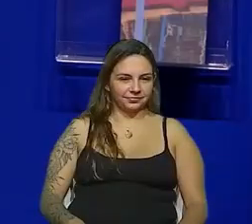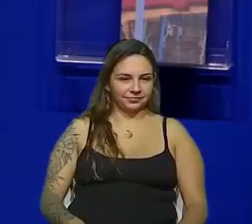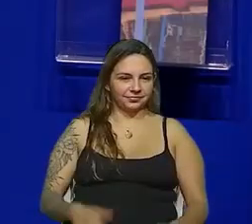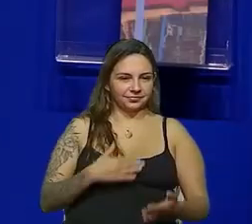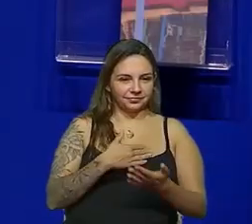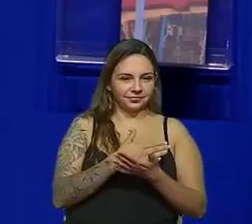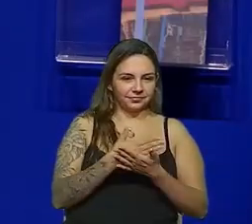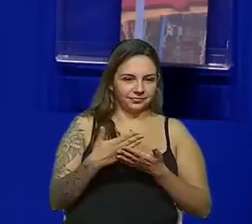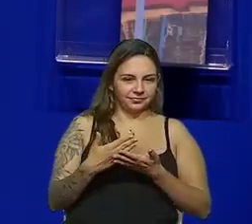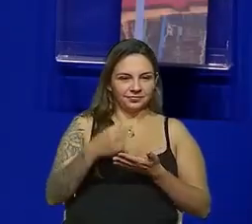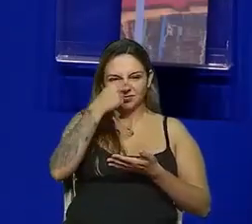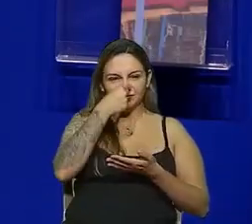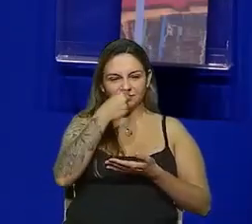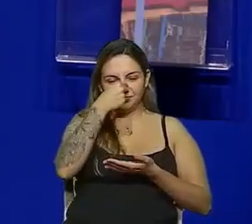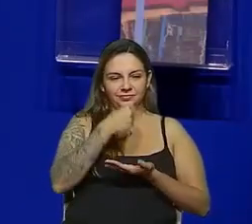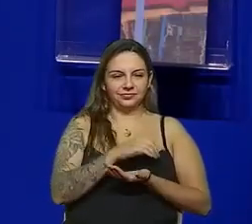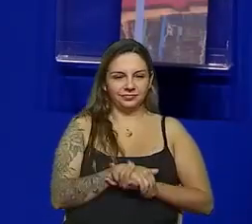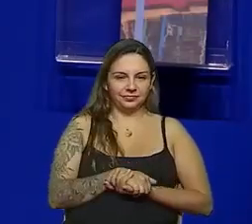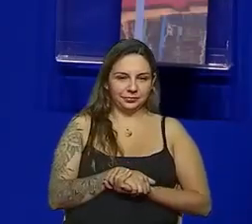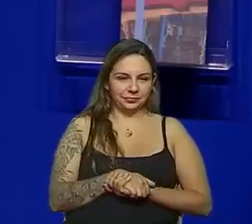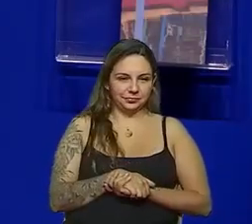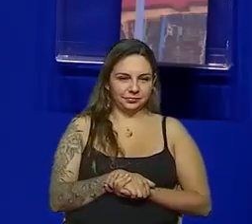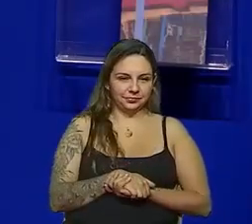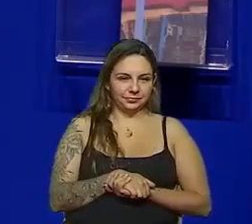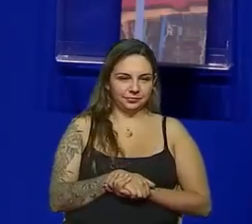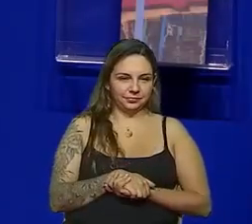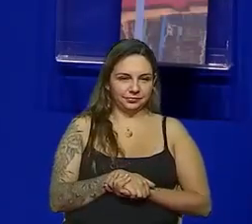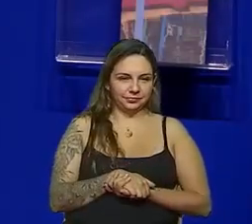Eu comecei uma gripe.